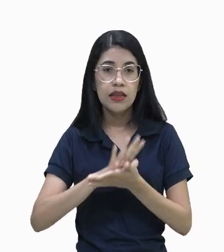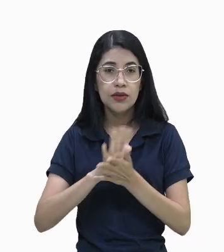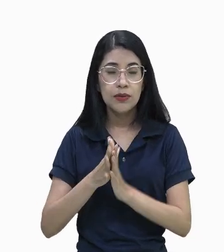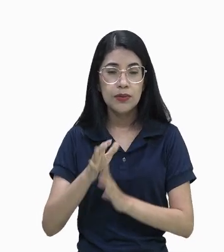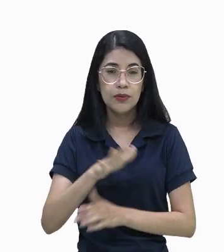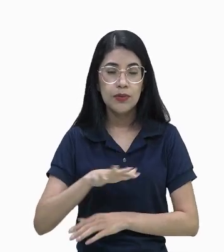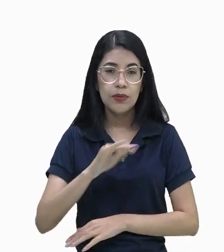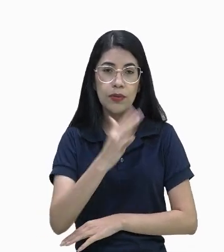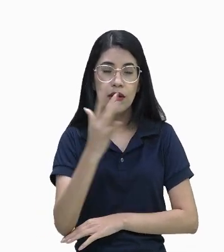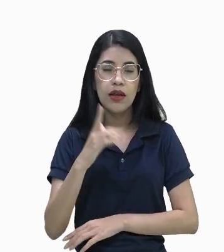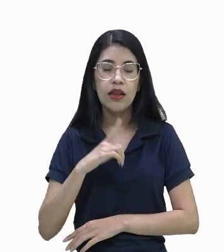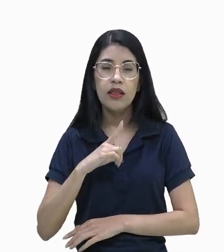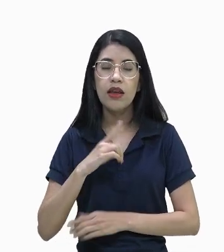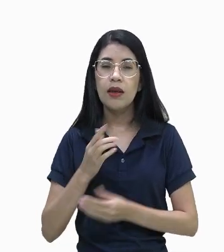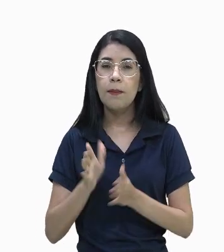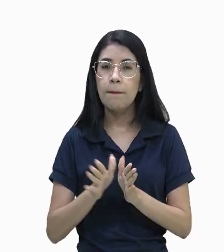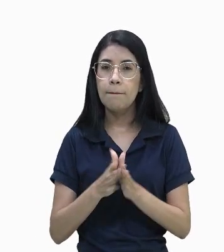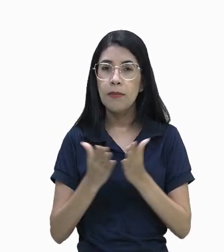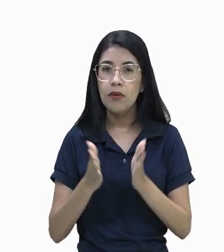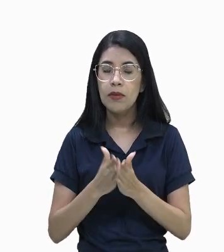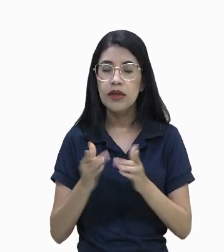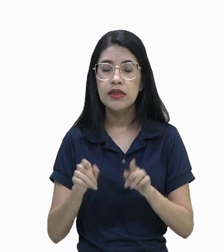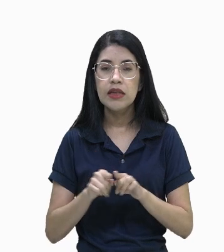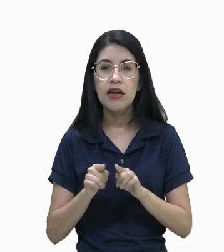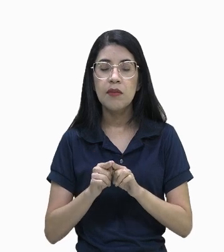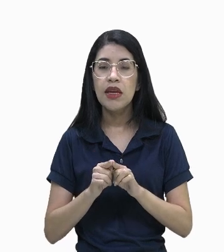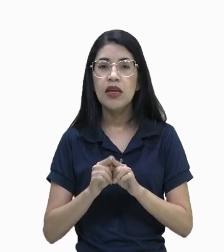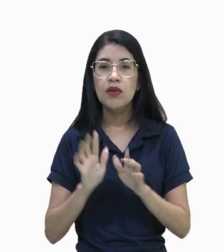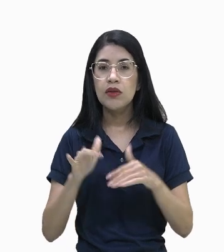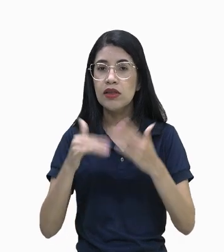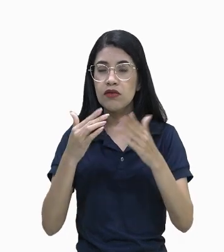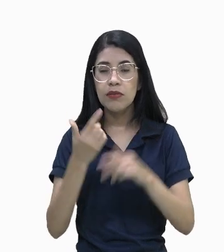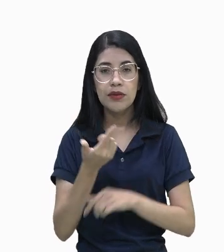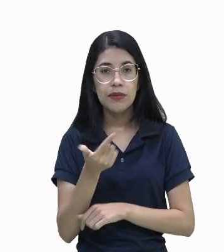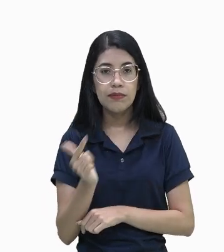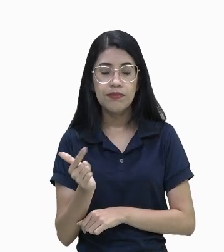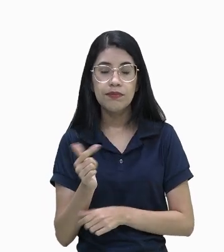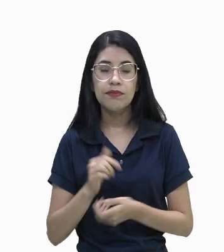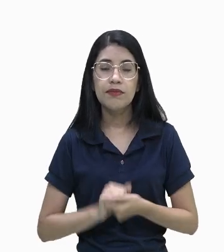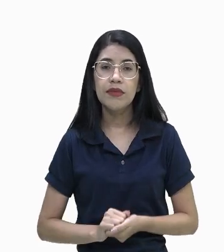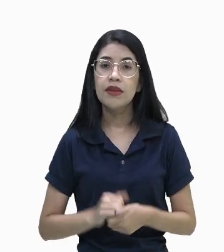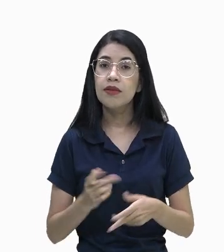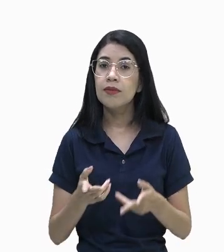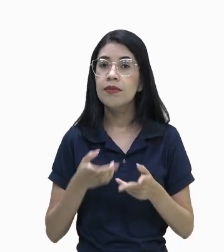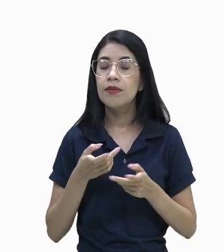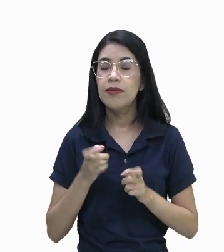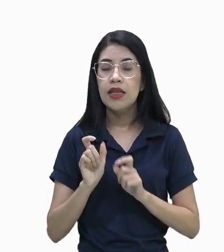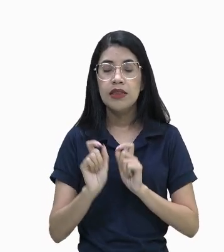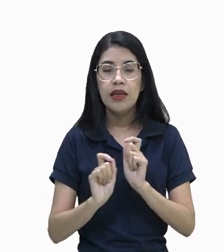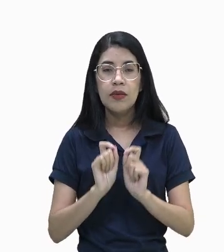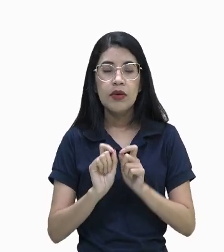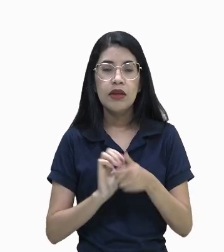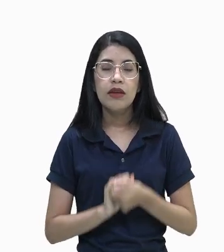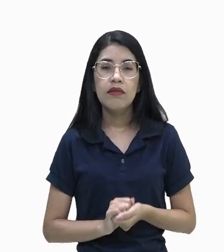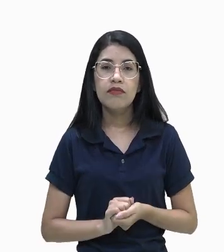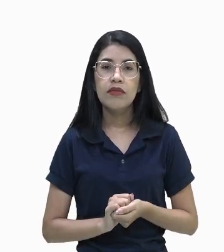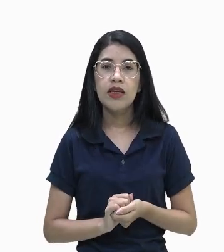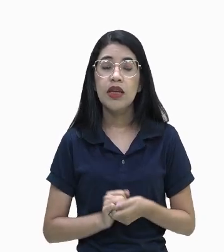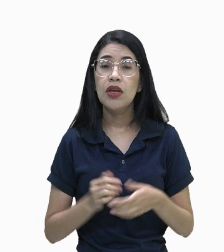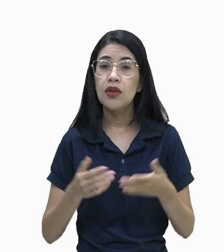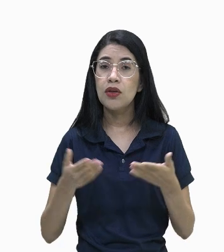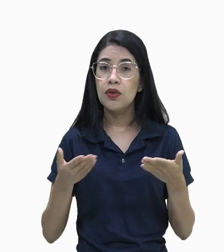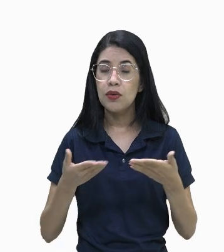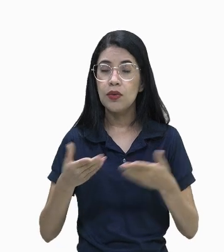é acompanhado de pobreza e baixo progresso social. Então vejam que a gente tem aí o quadro